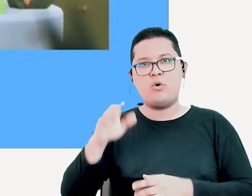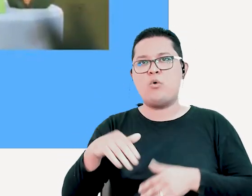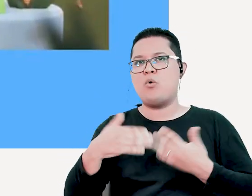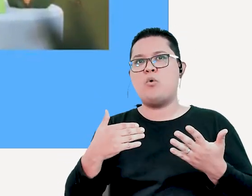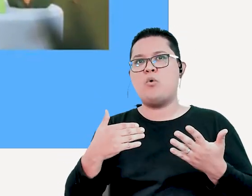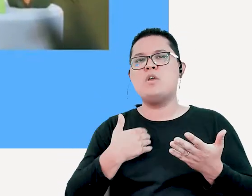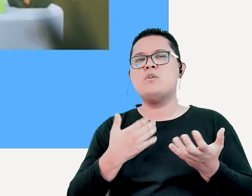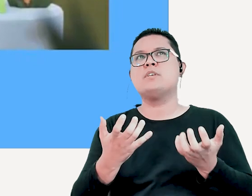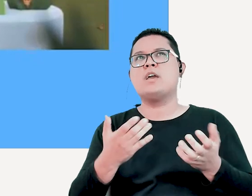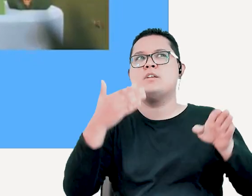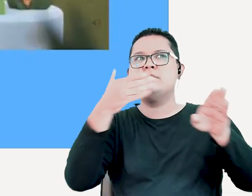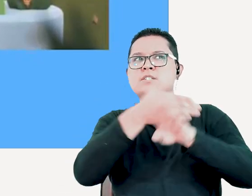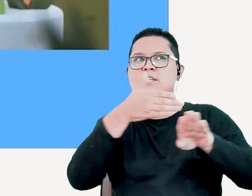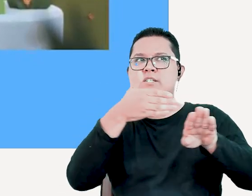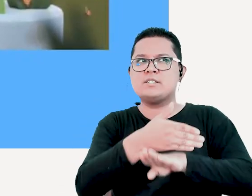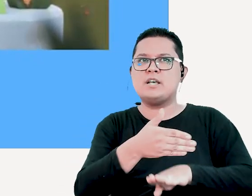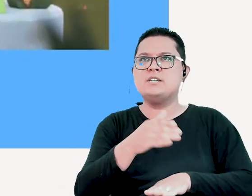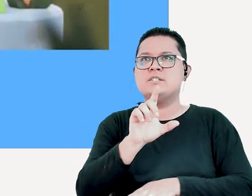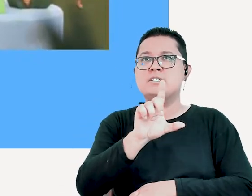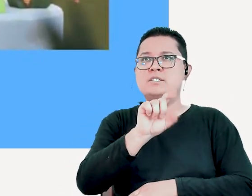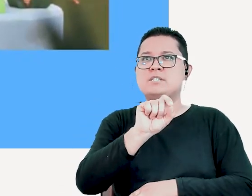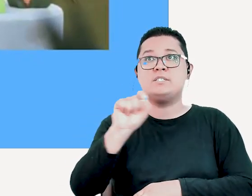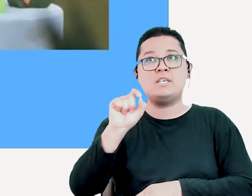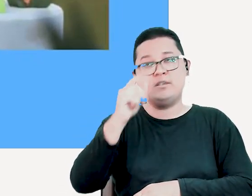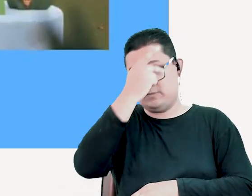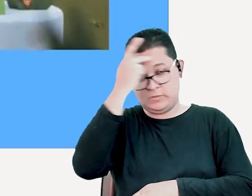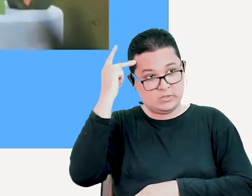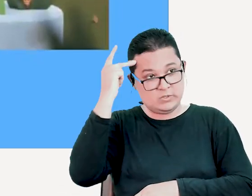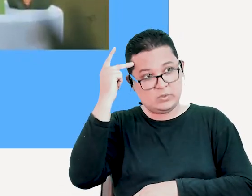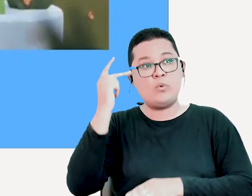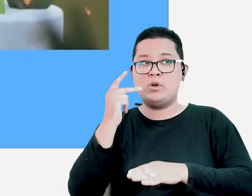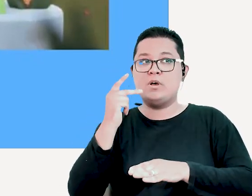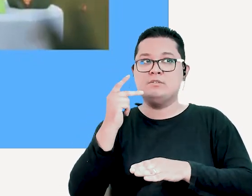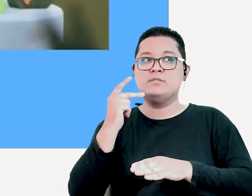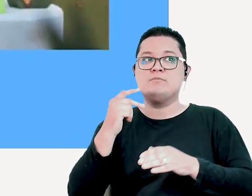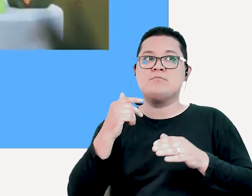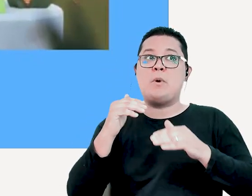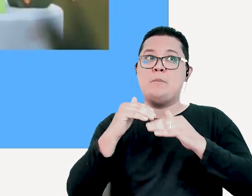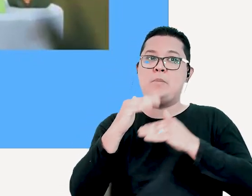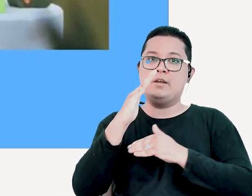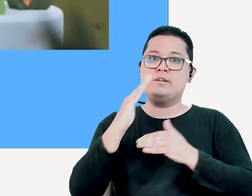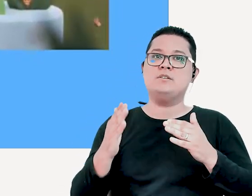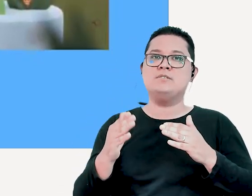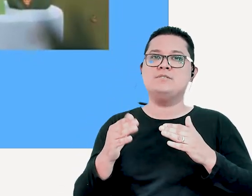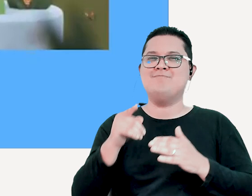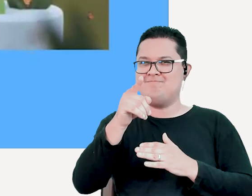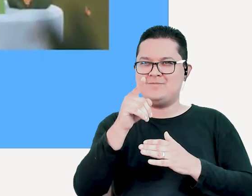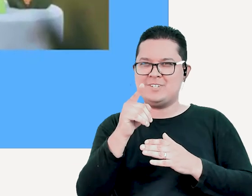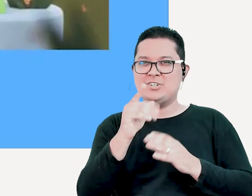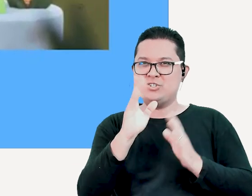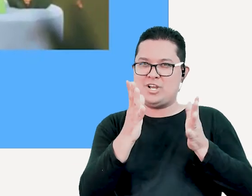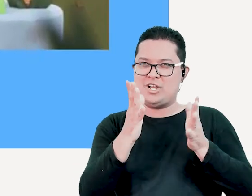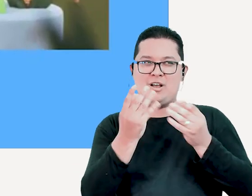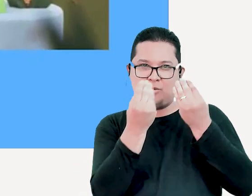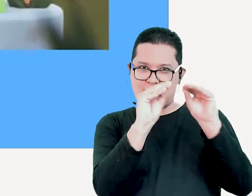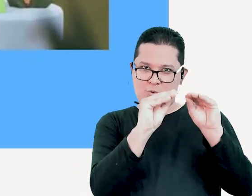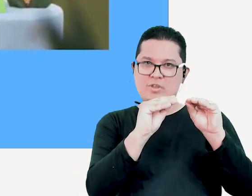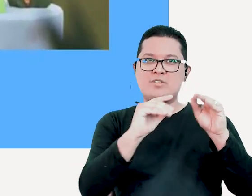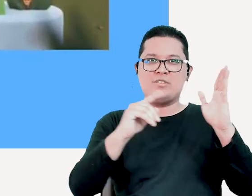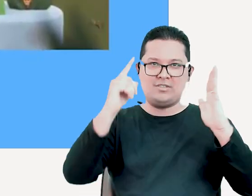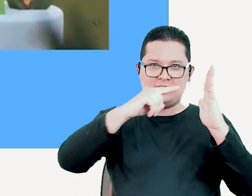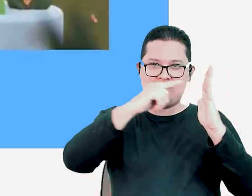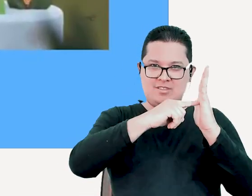meu guia por dia. Enfim, é estabelecer essa métrica e com a plataforma a gente tem essa medição